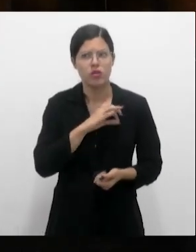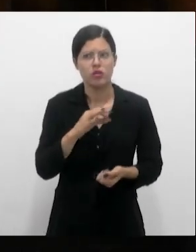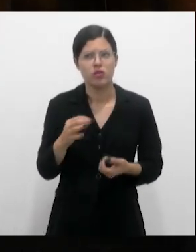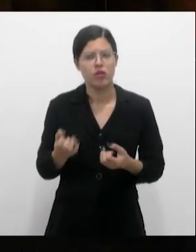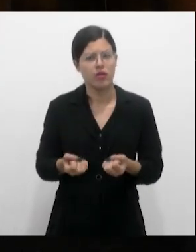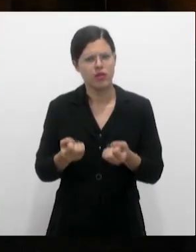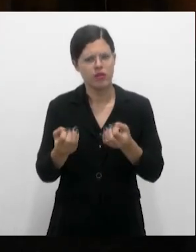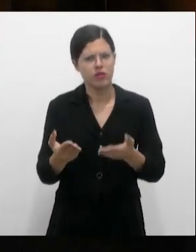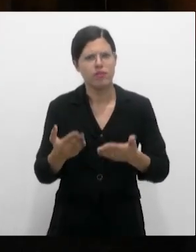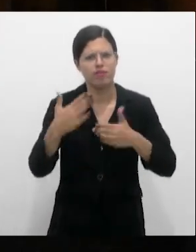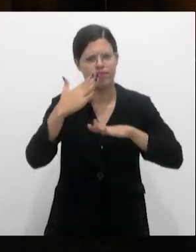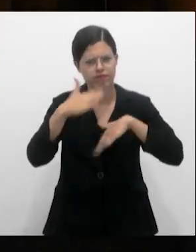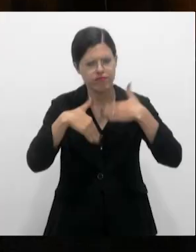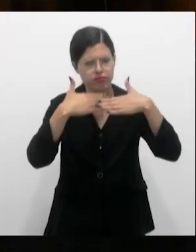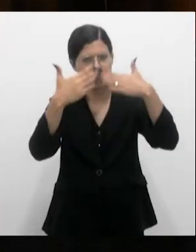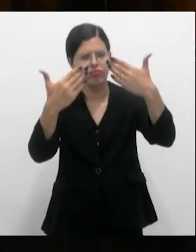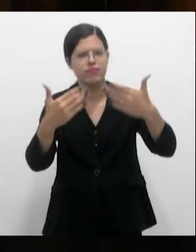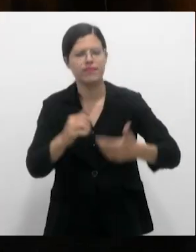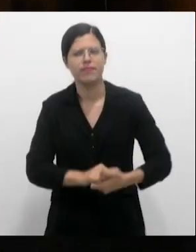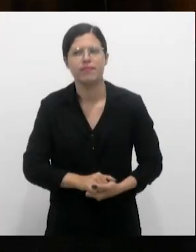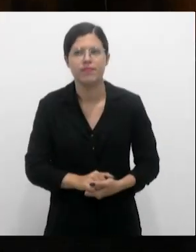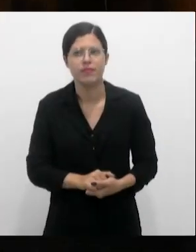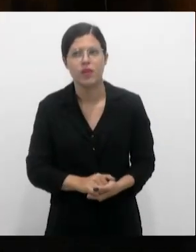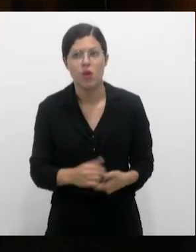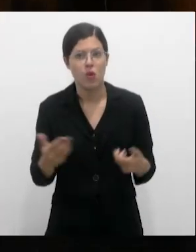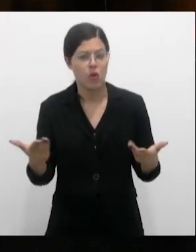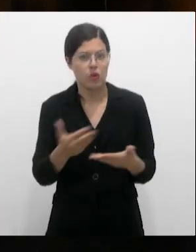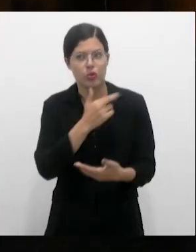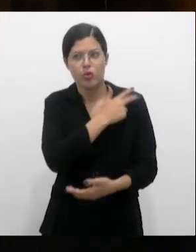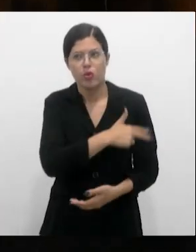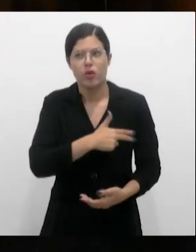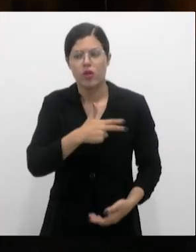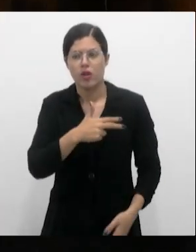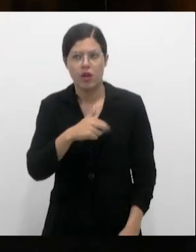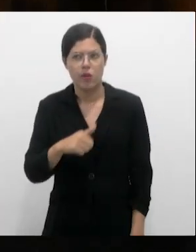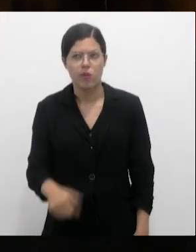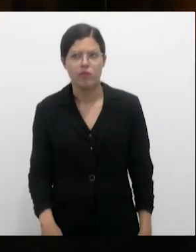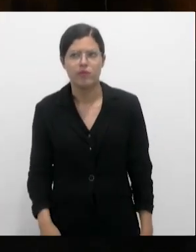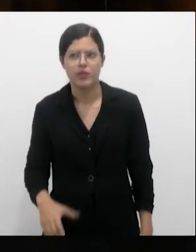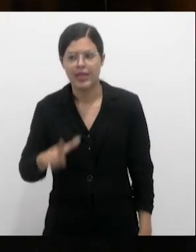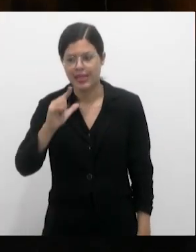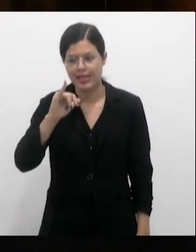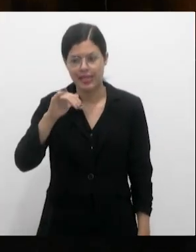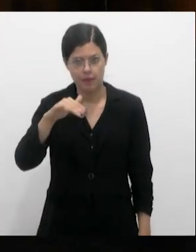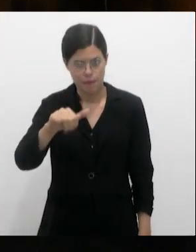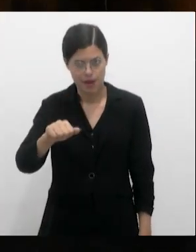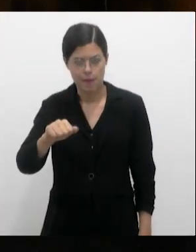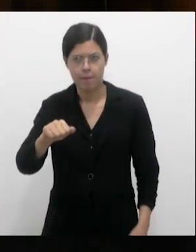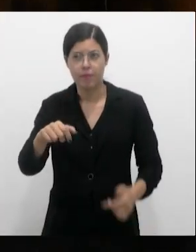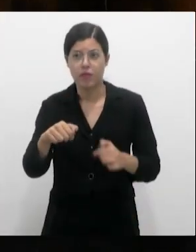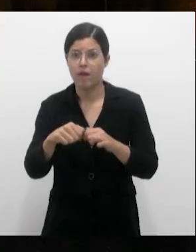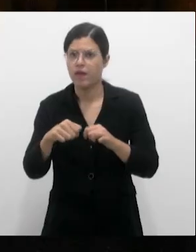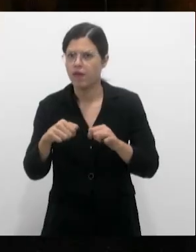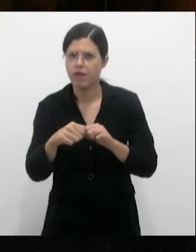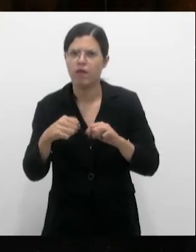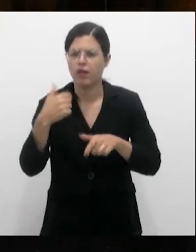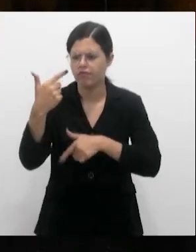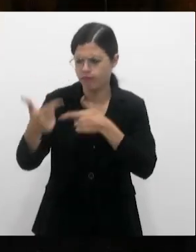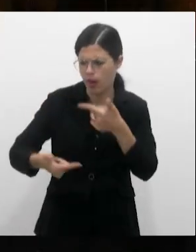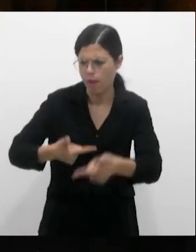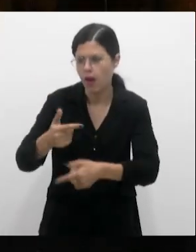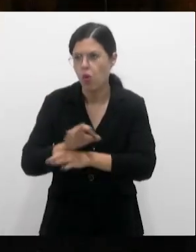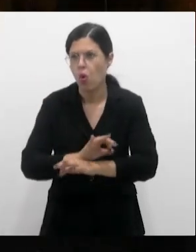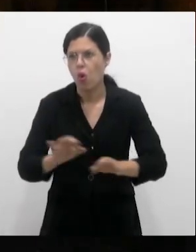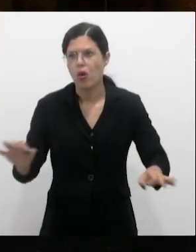dar promoção. E hoje, o Tenente Coronel Lima faz jus em